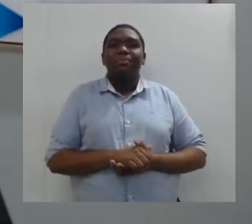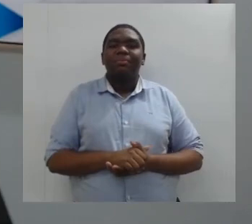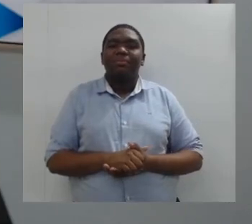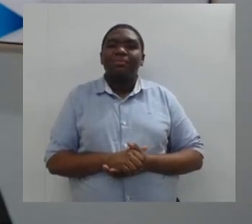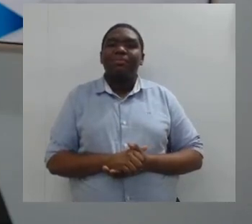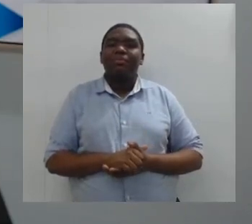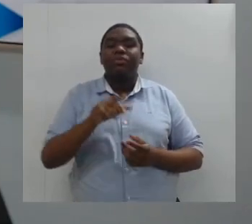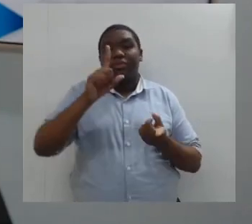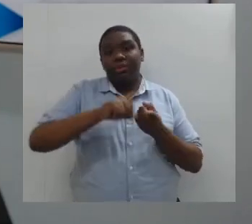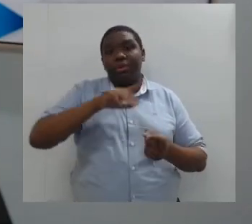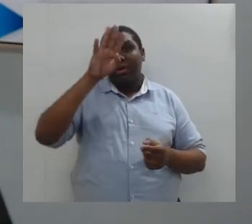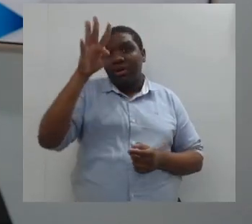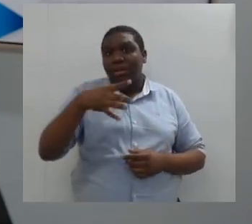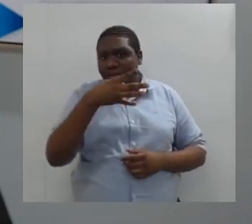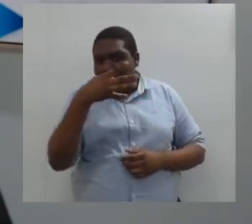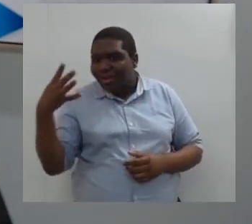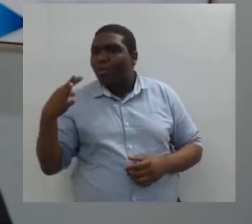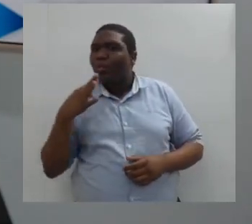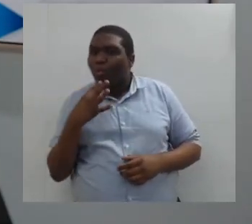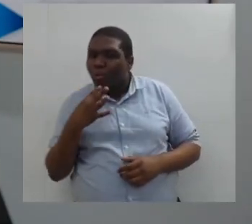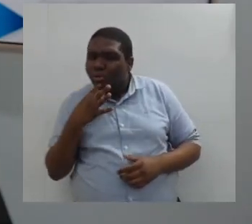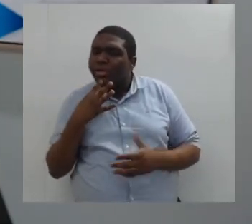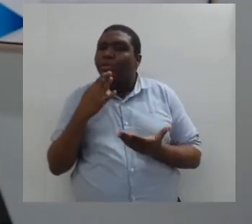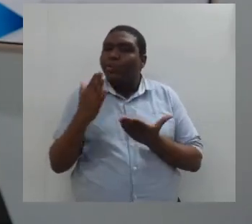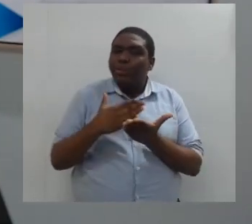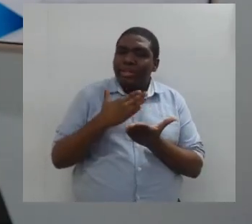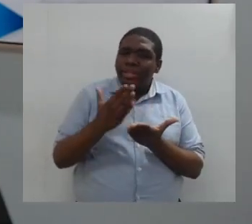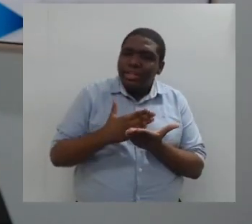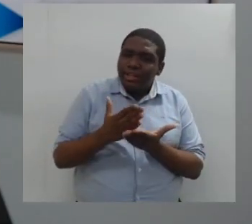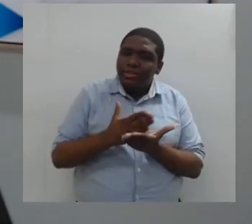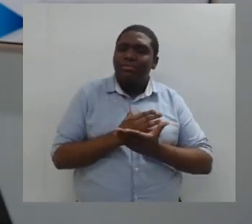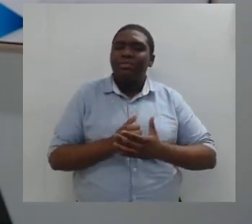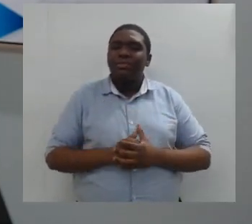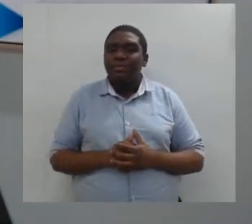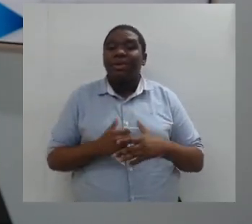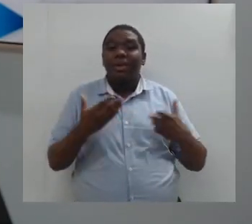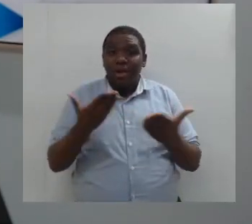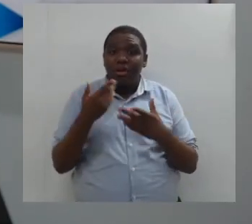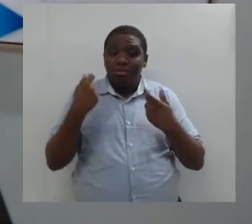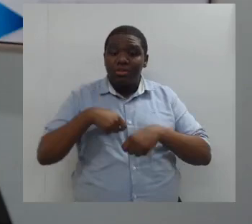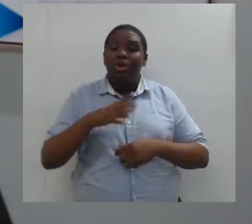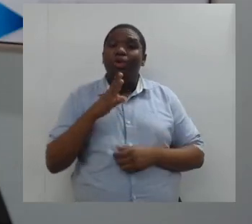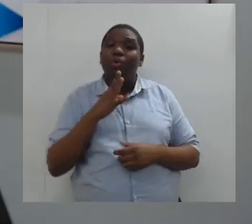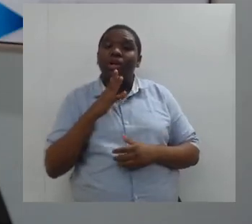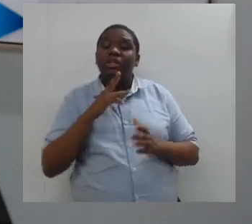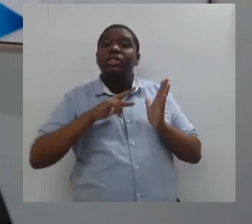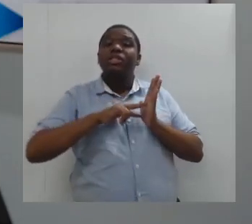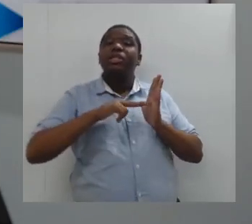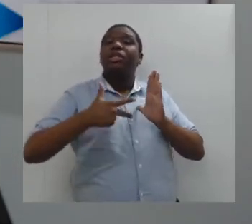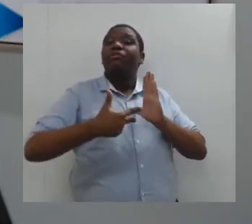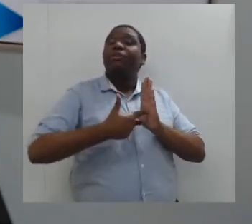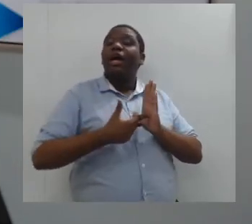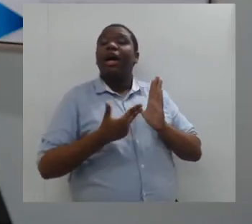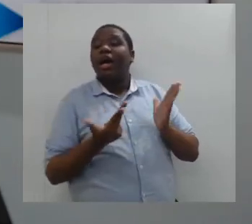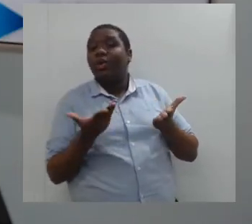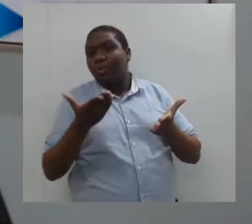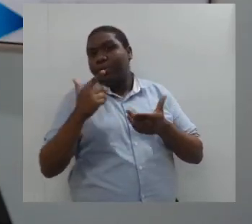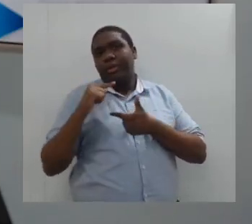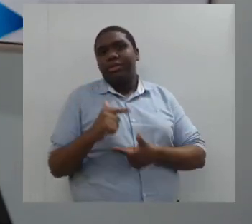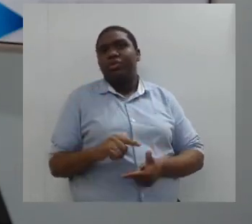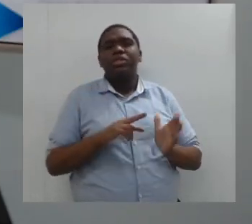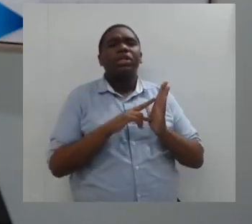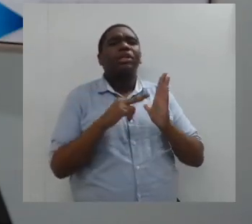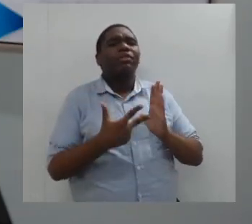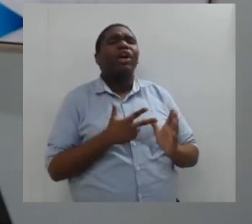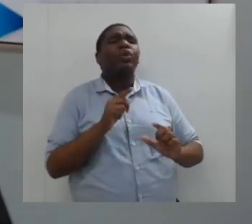o calendário, certo? O livro sagrado. Agora vamos conhecer os símbolos dessa tradição. olhando